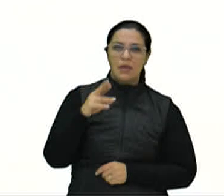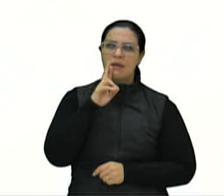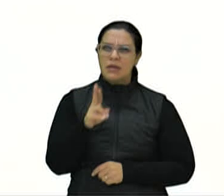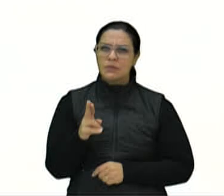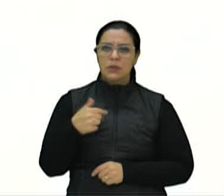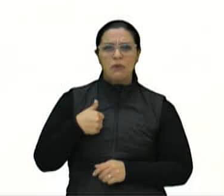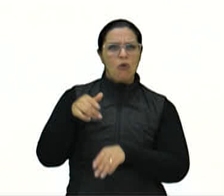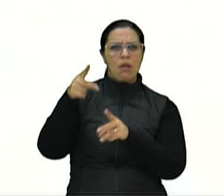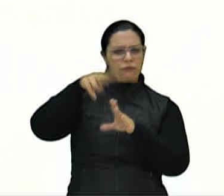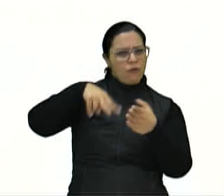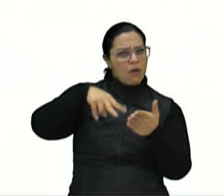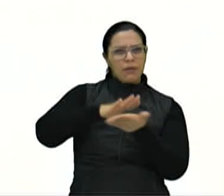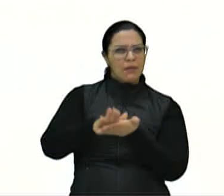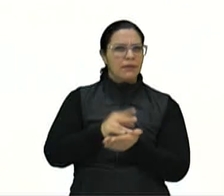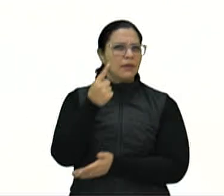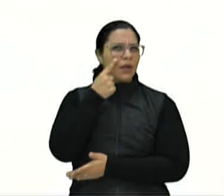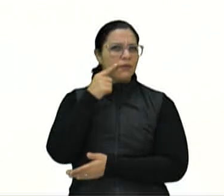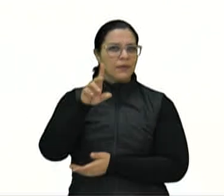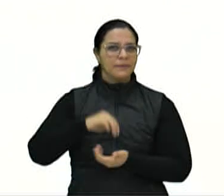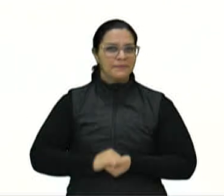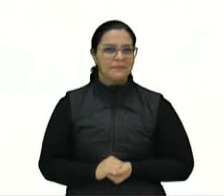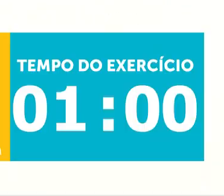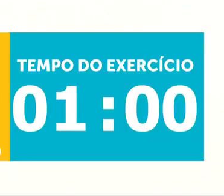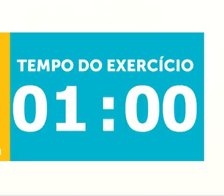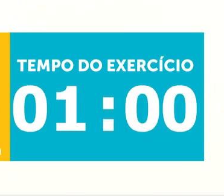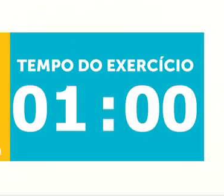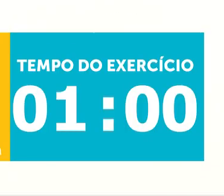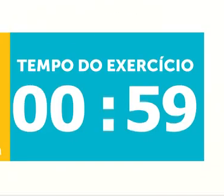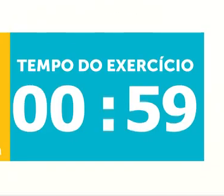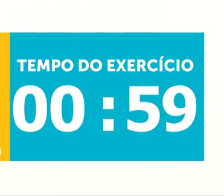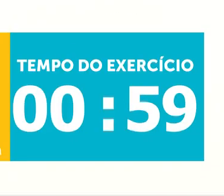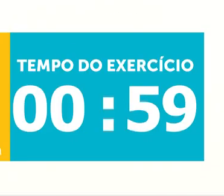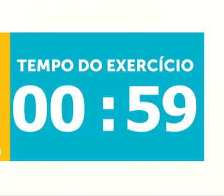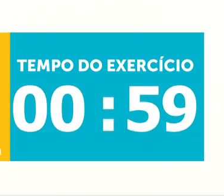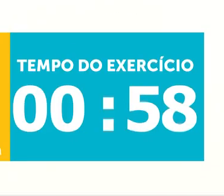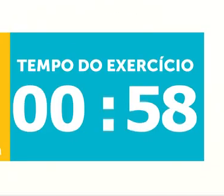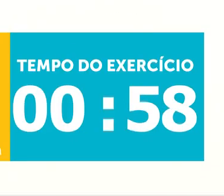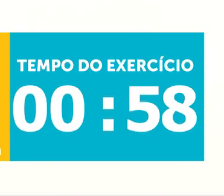Responda sem a minha leitura. Quero ver o que você vai responder.